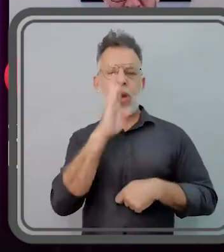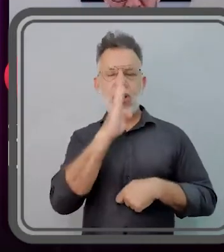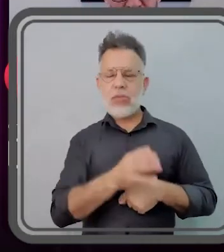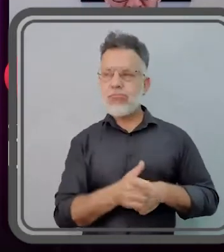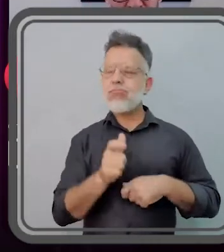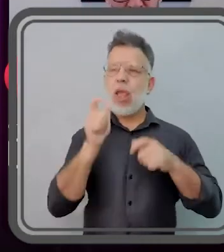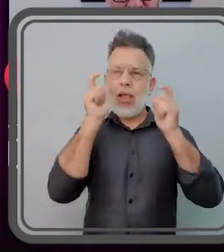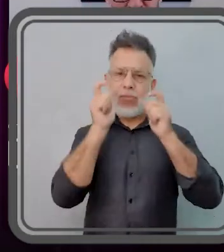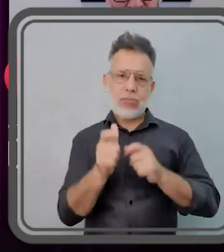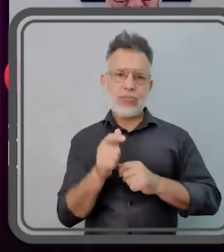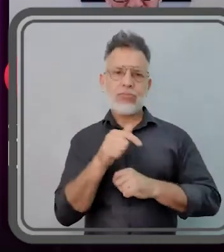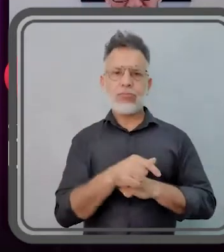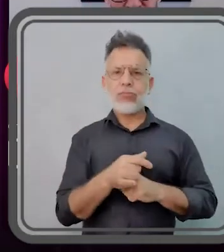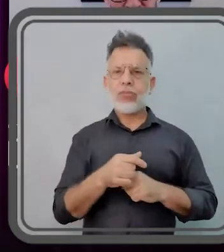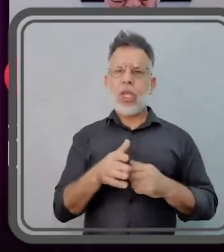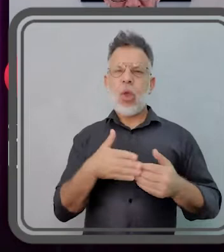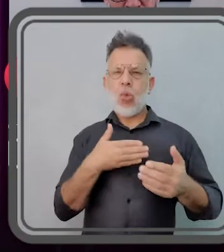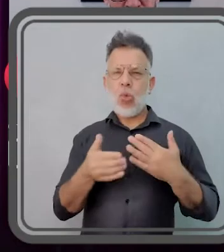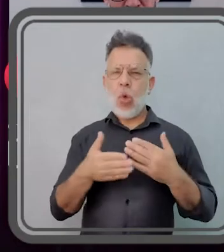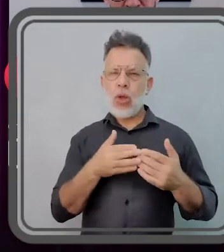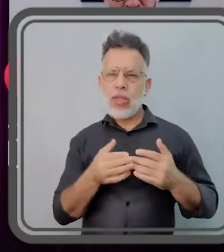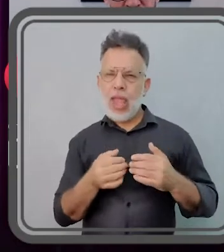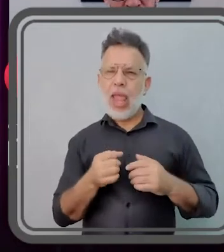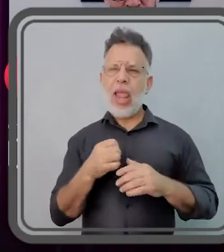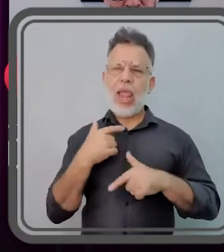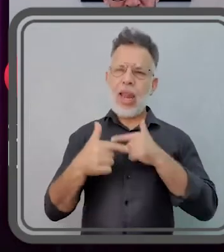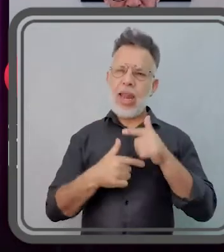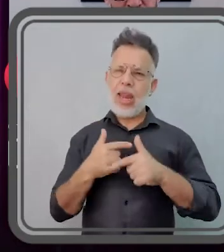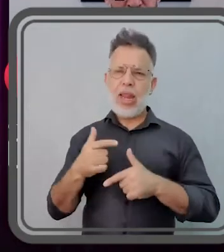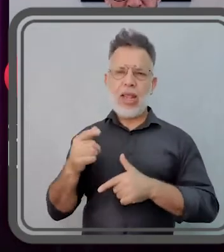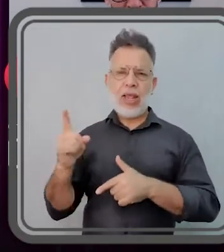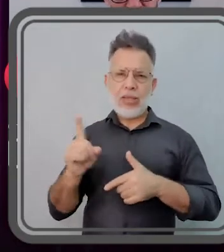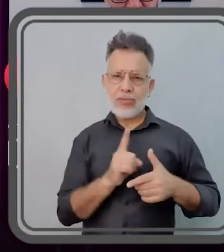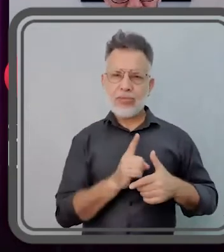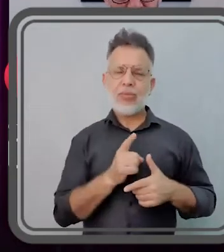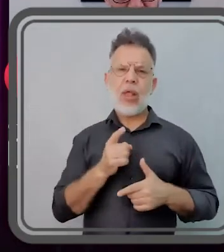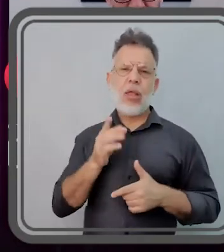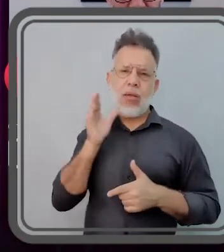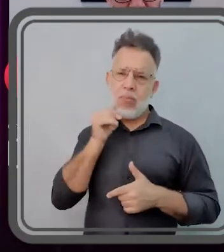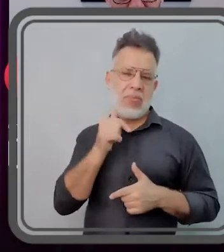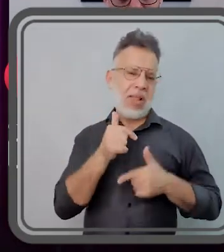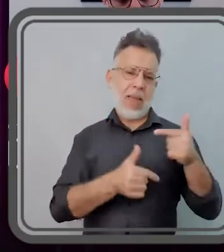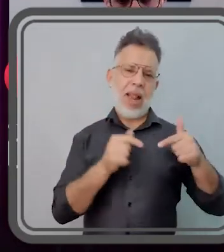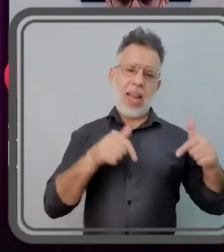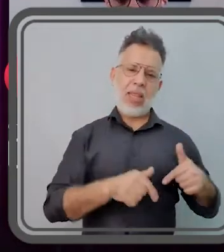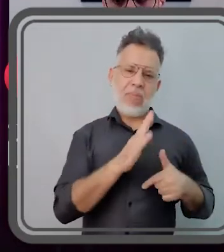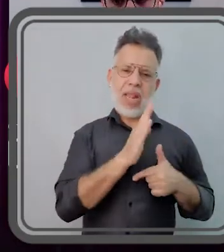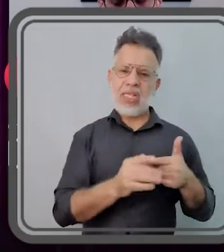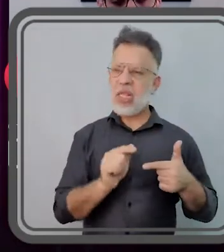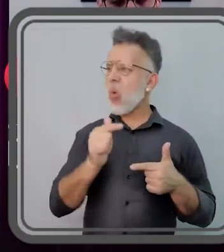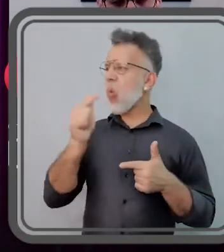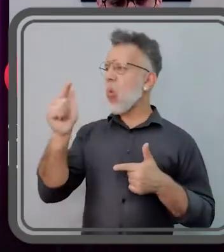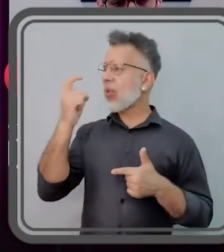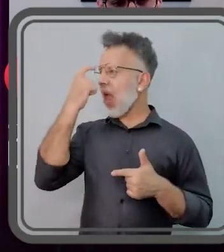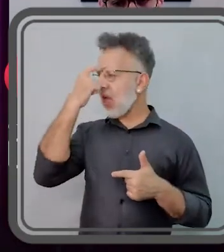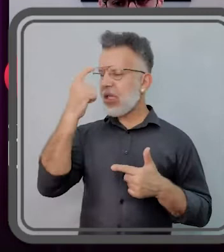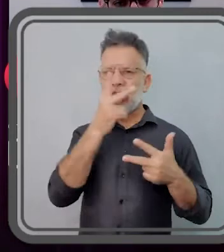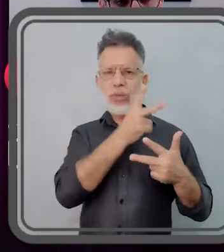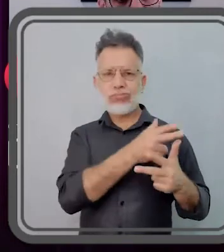Então, qualquer empregado trabalhando no TCS Brasil, ou TCS US, ou TCS Índia, vai